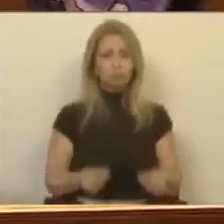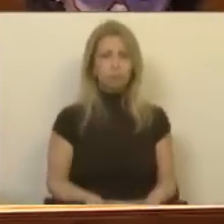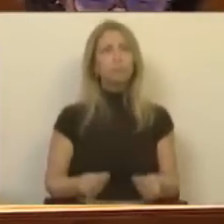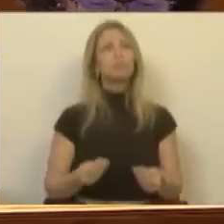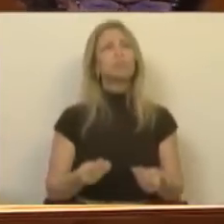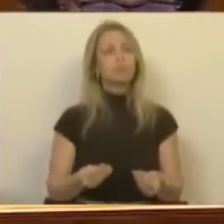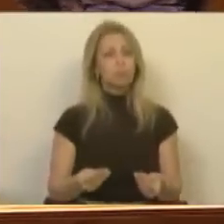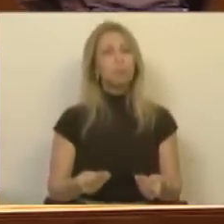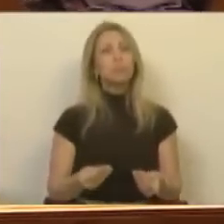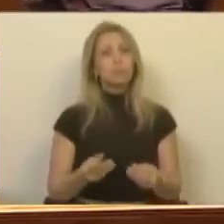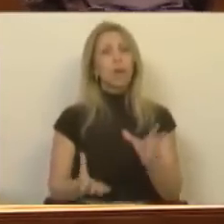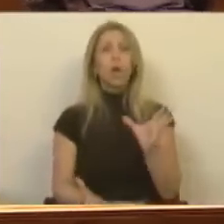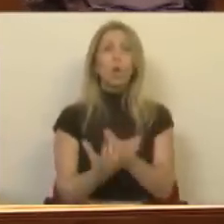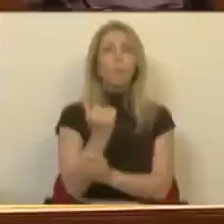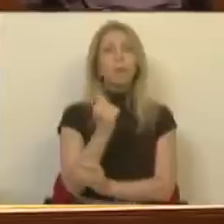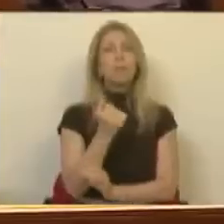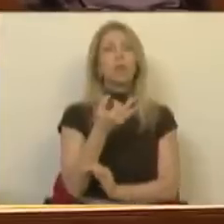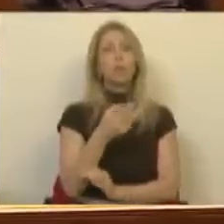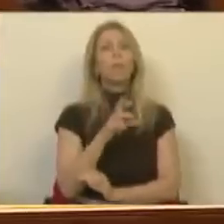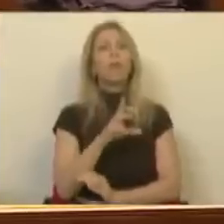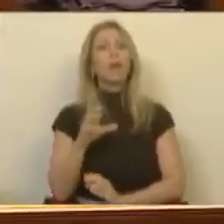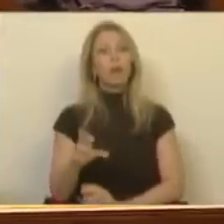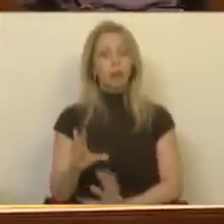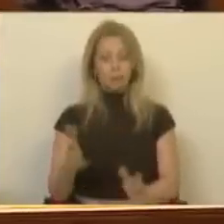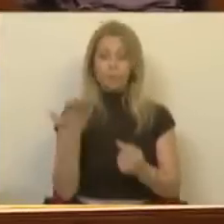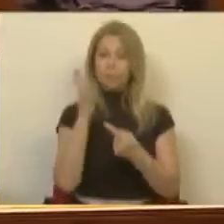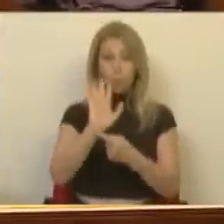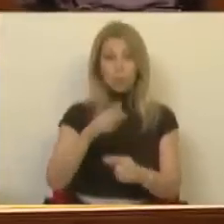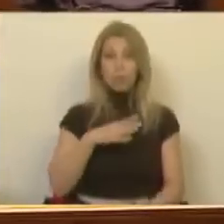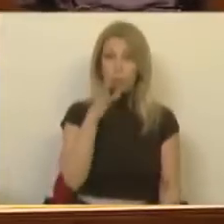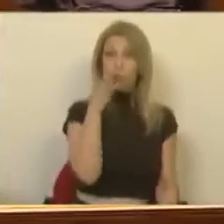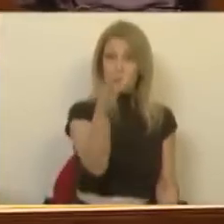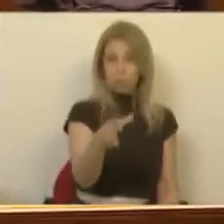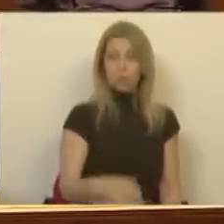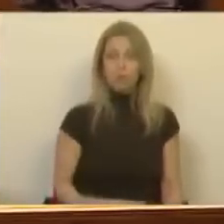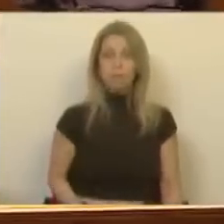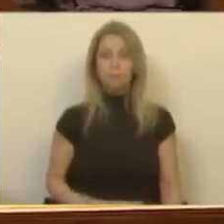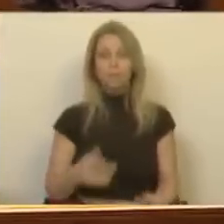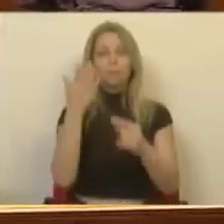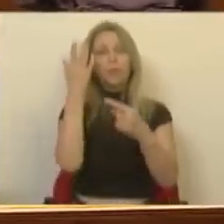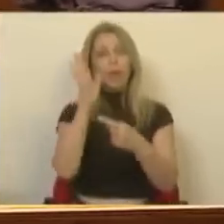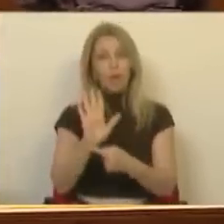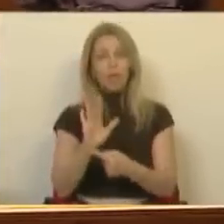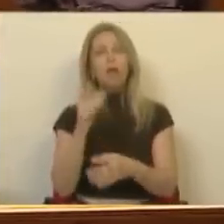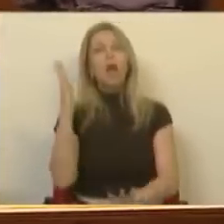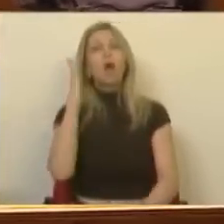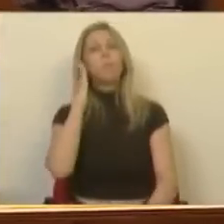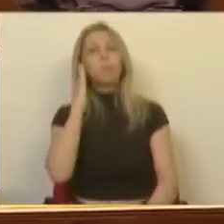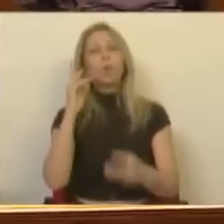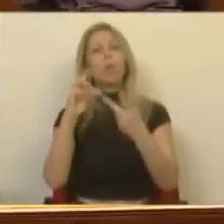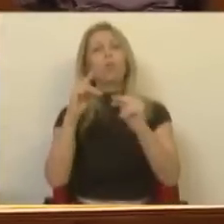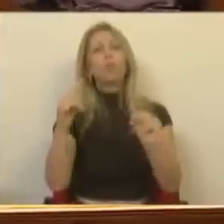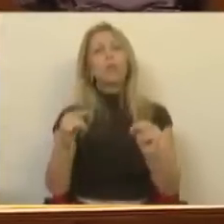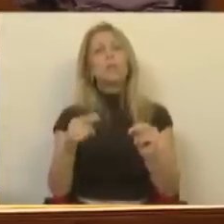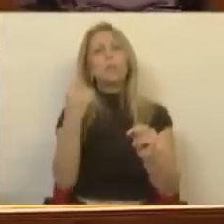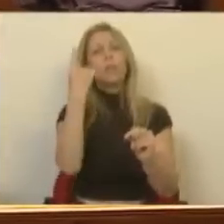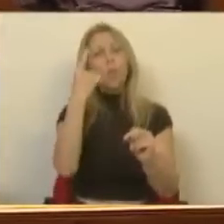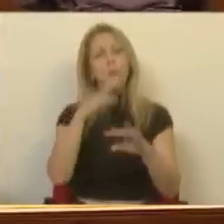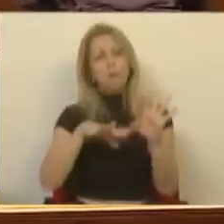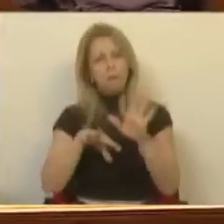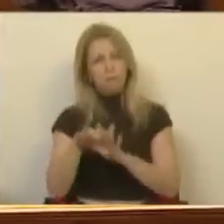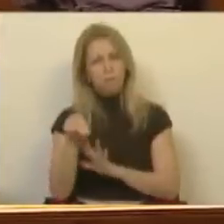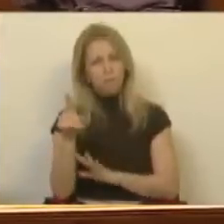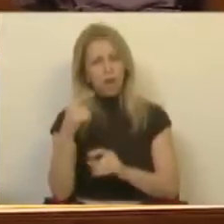programa de recuperação e resiliência um exemplo que eu dei de exemplos de obras dos executadas por município por uma